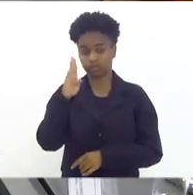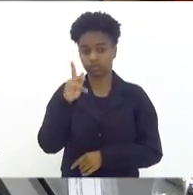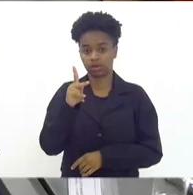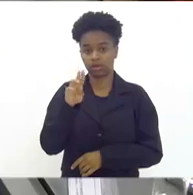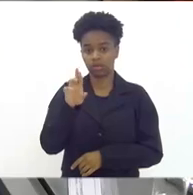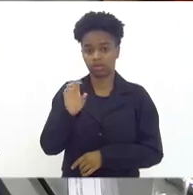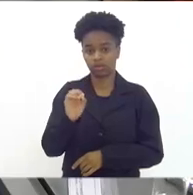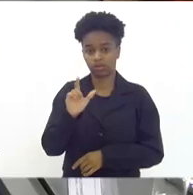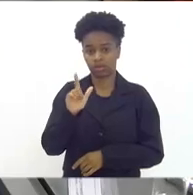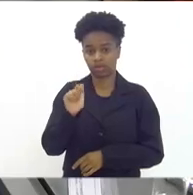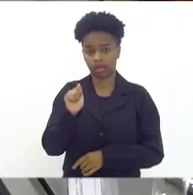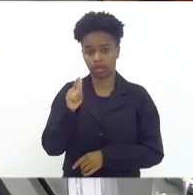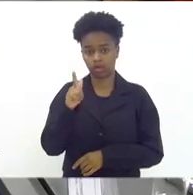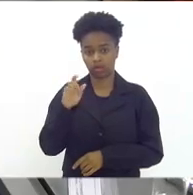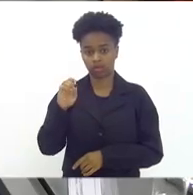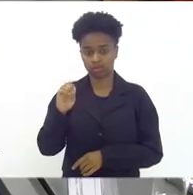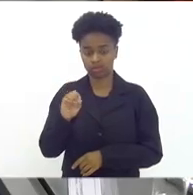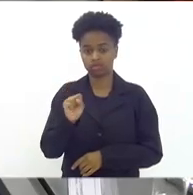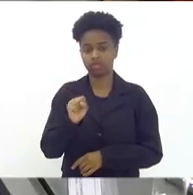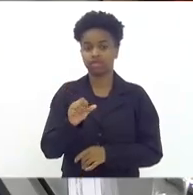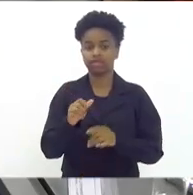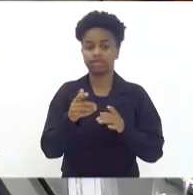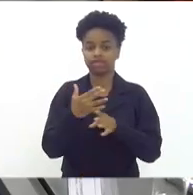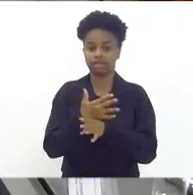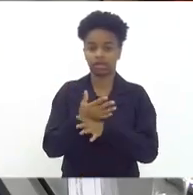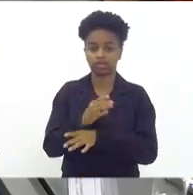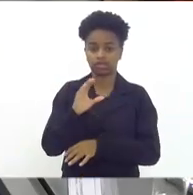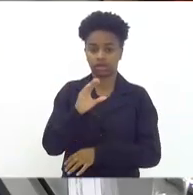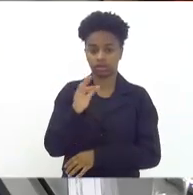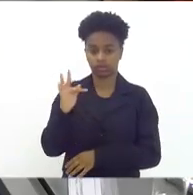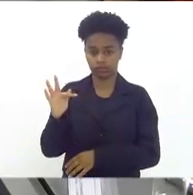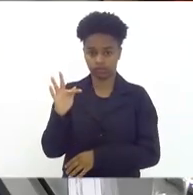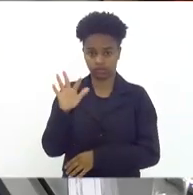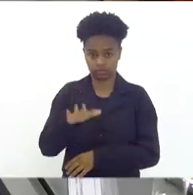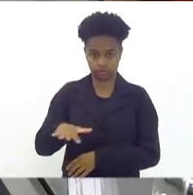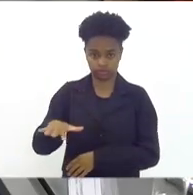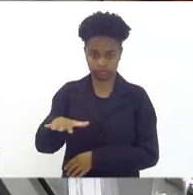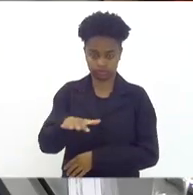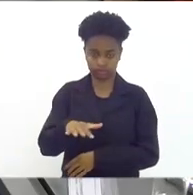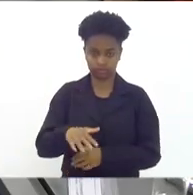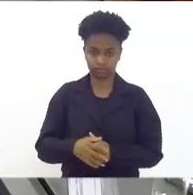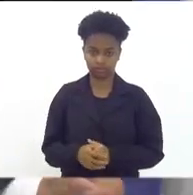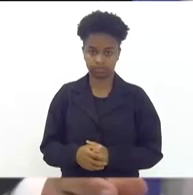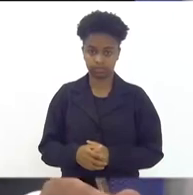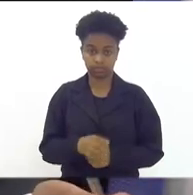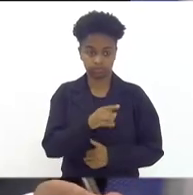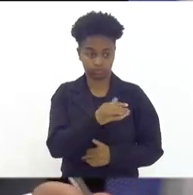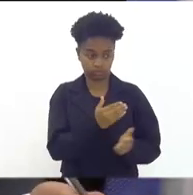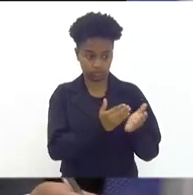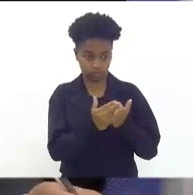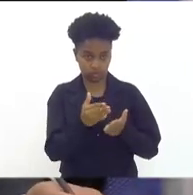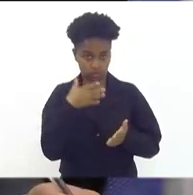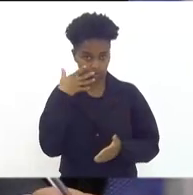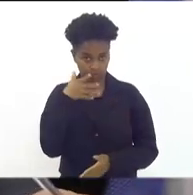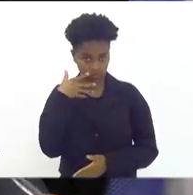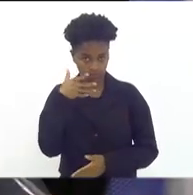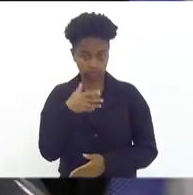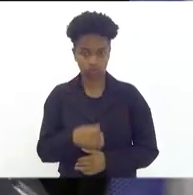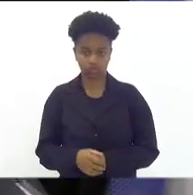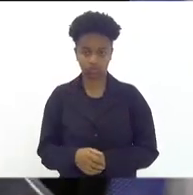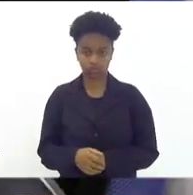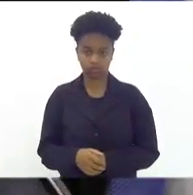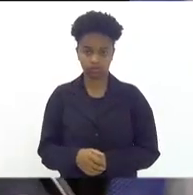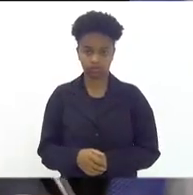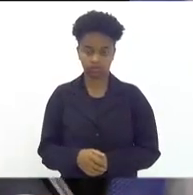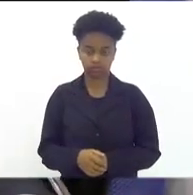prolagos na cidade de Cabo Frio na região dos lagos é como todo Presidente o início da sua fala vossa excelência